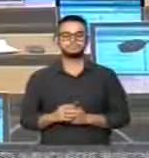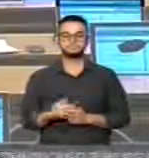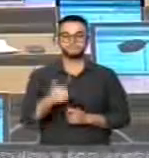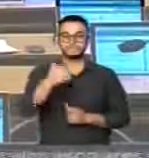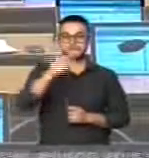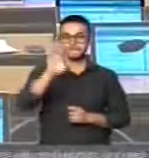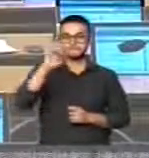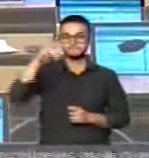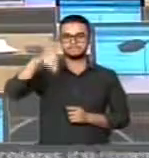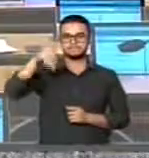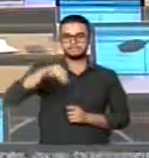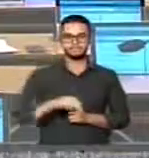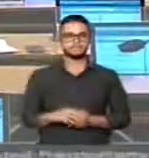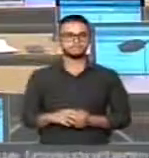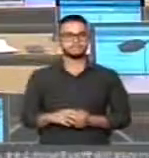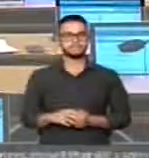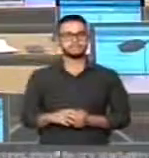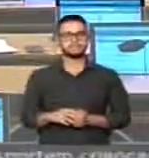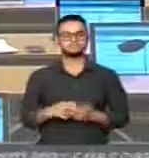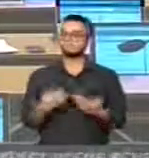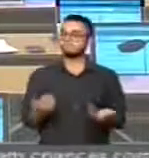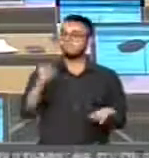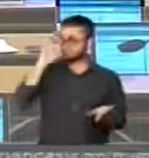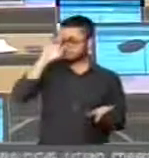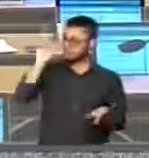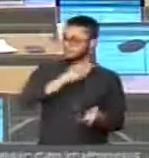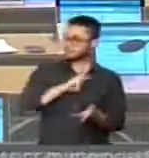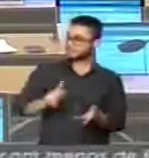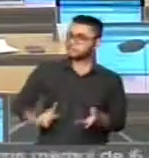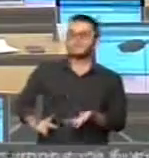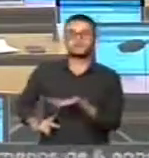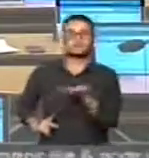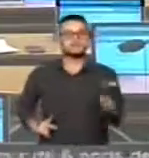Senhor presidente, senhoras e senhores deputados,